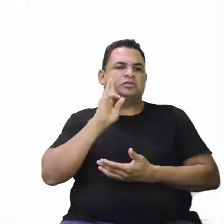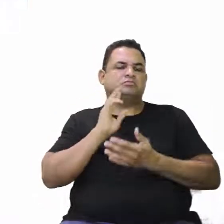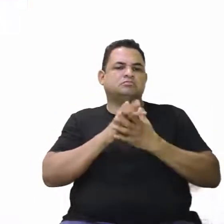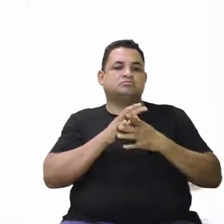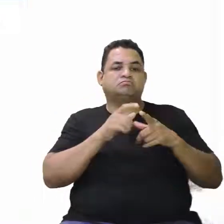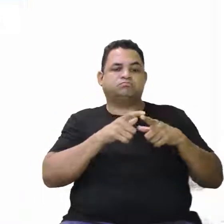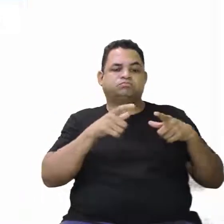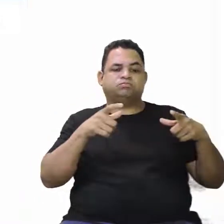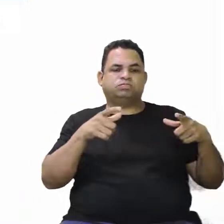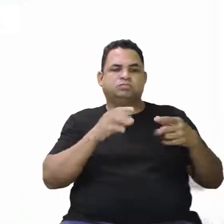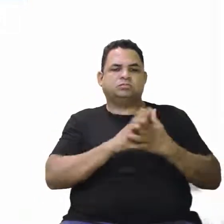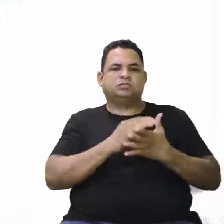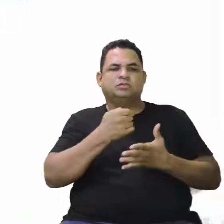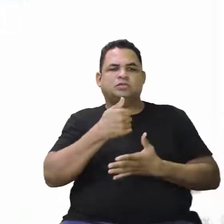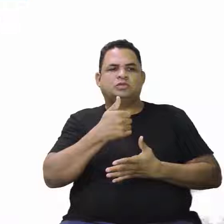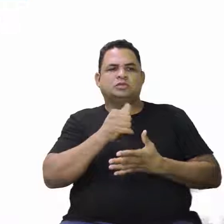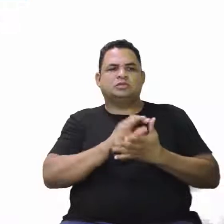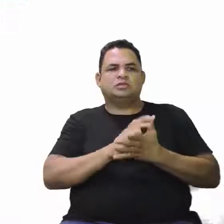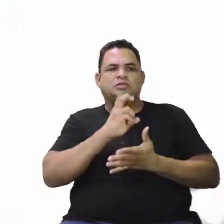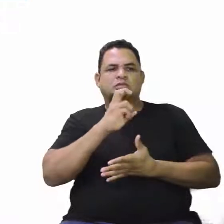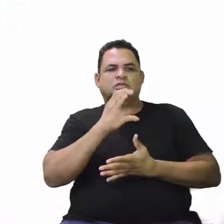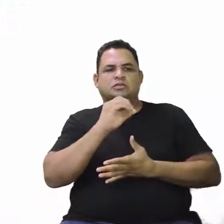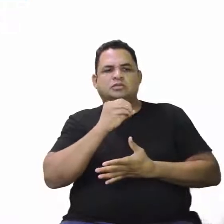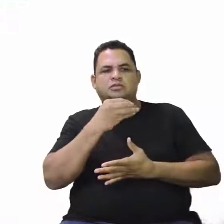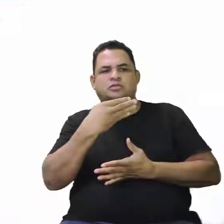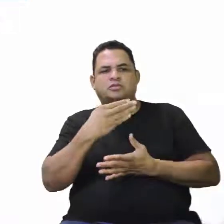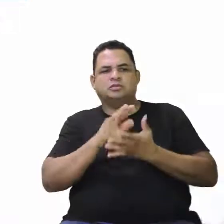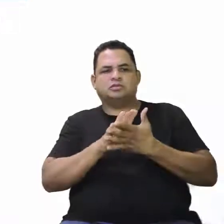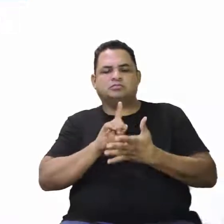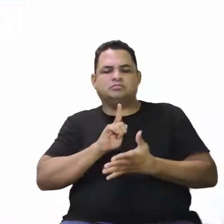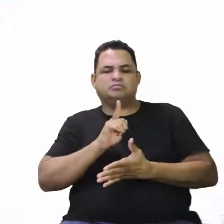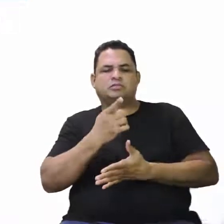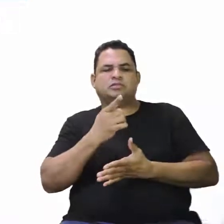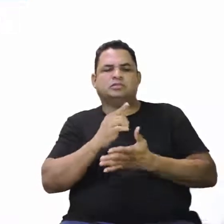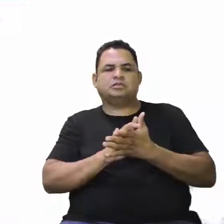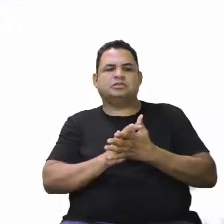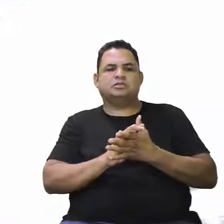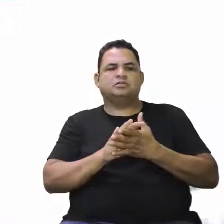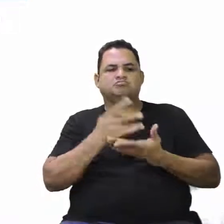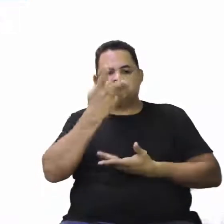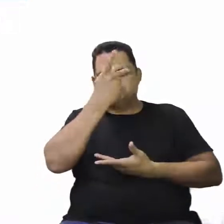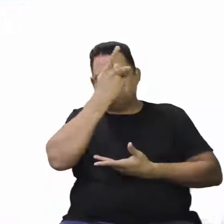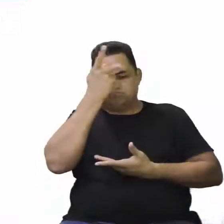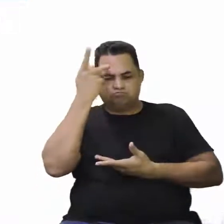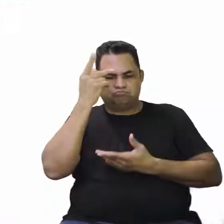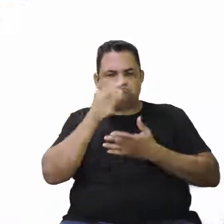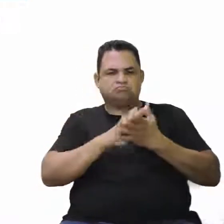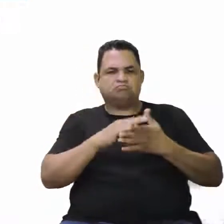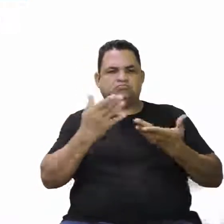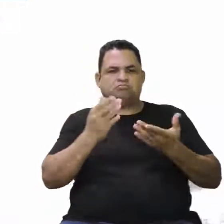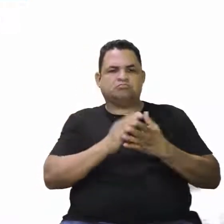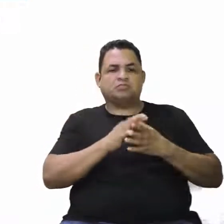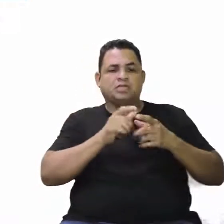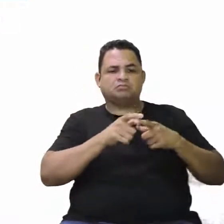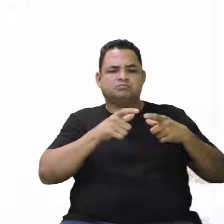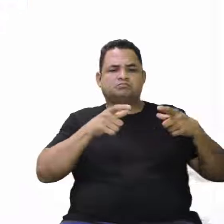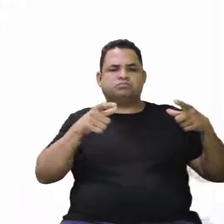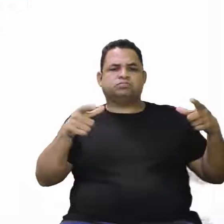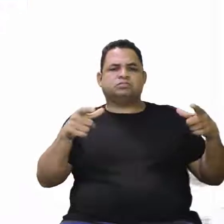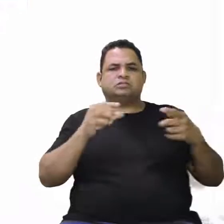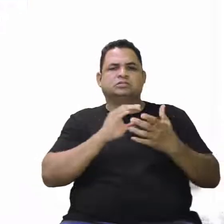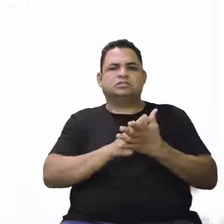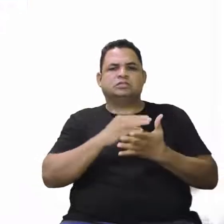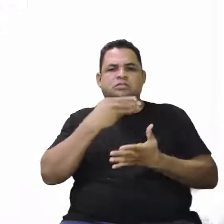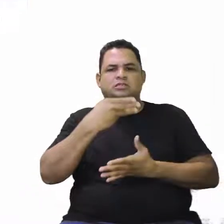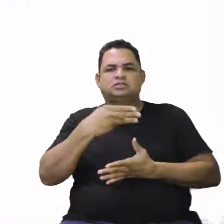Rondônia já possuía quase aí 504 mil habitantes. Um crescimento, olha, de